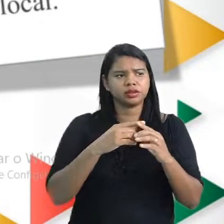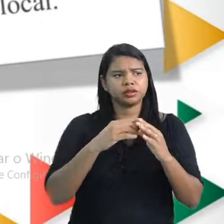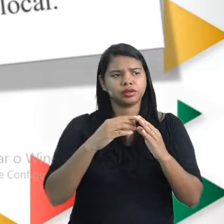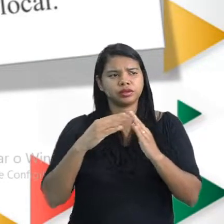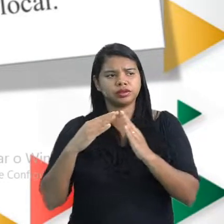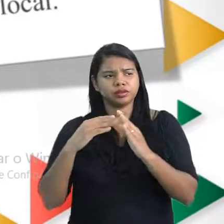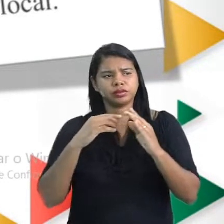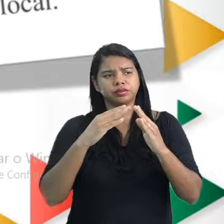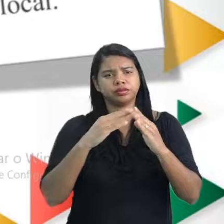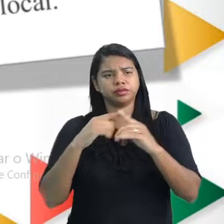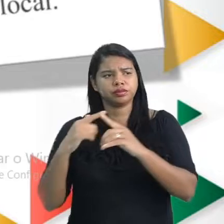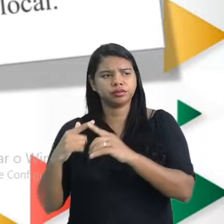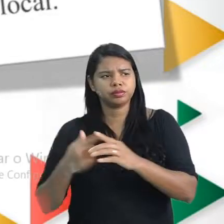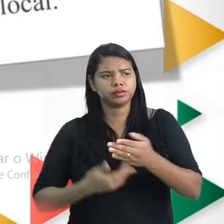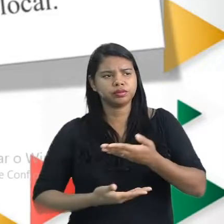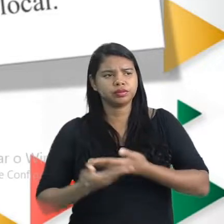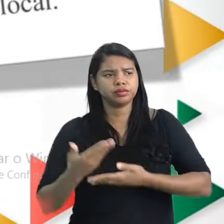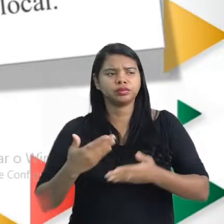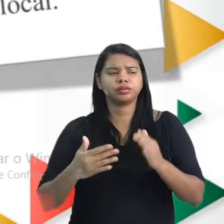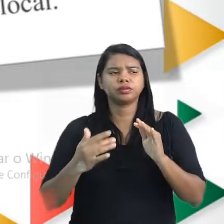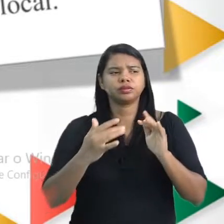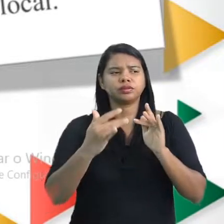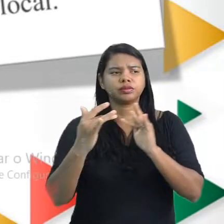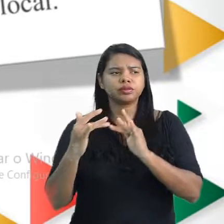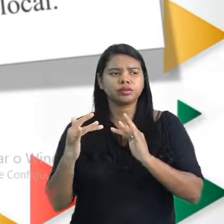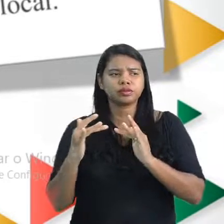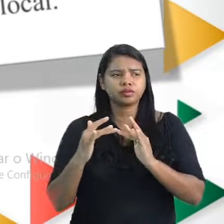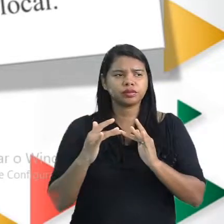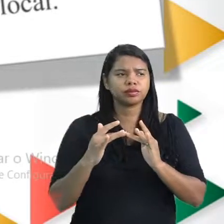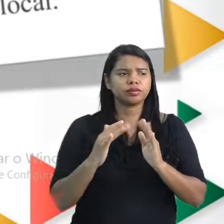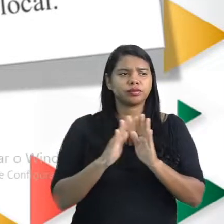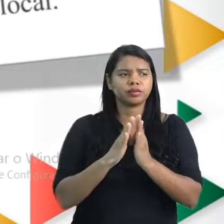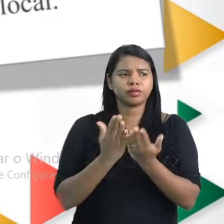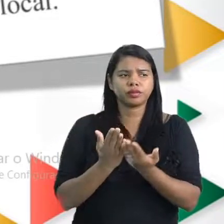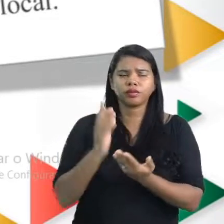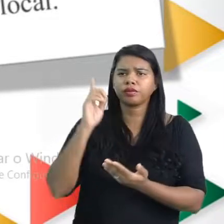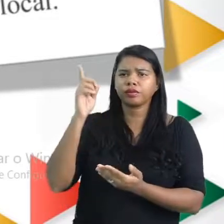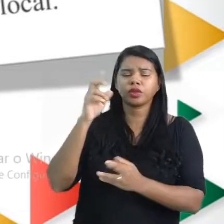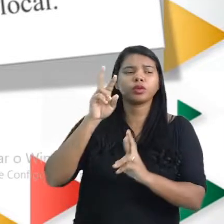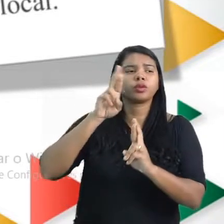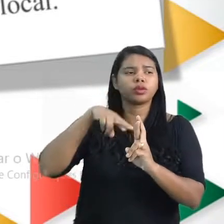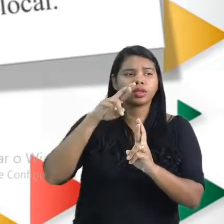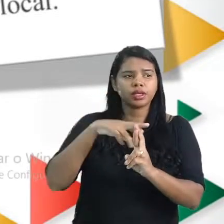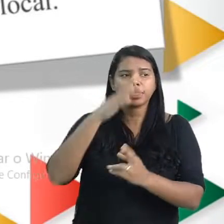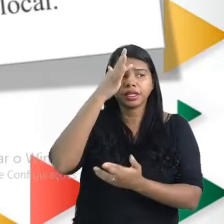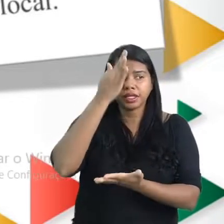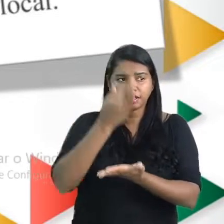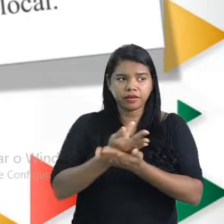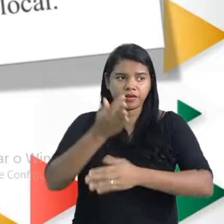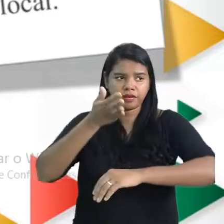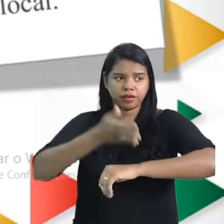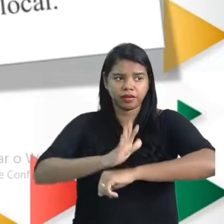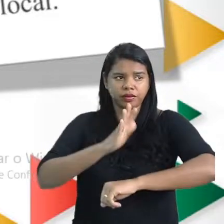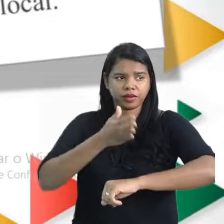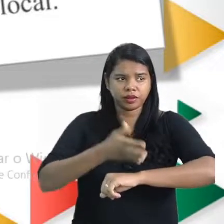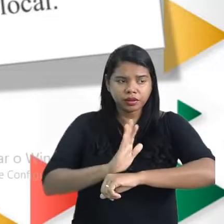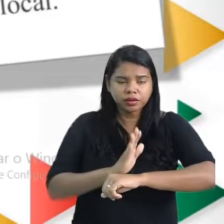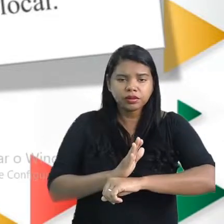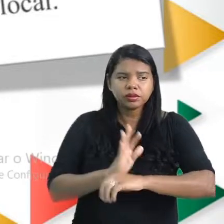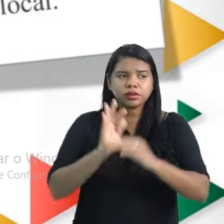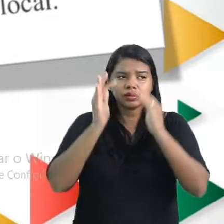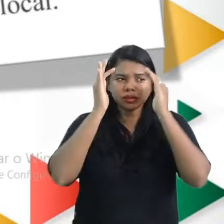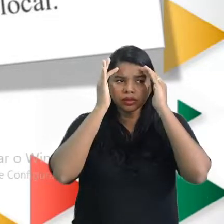um pacto de cooperação mútua e têm a Bíblia como única regra de fé e prática. Mantém